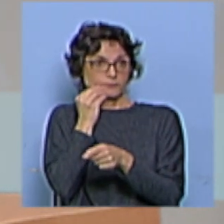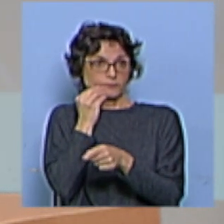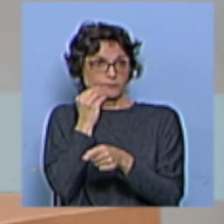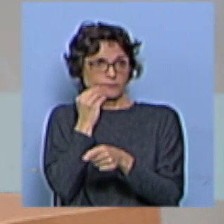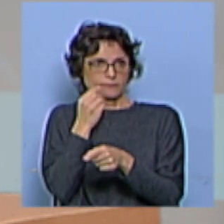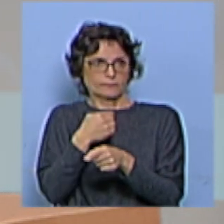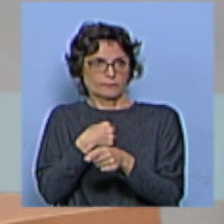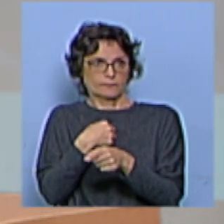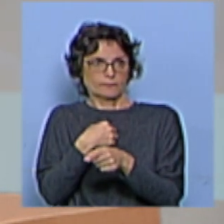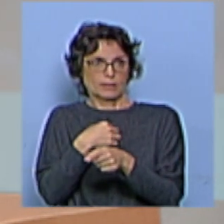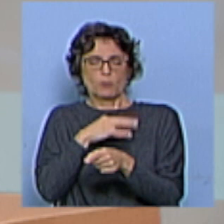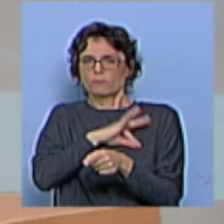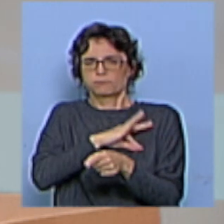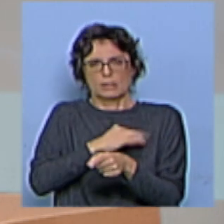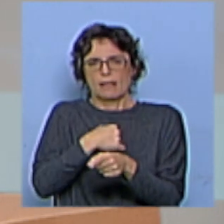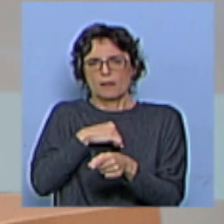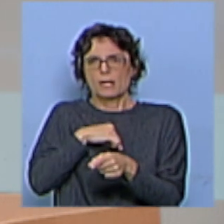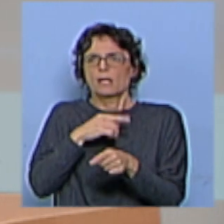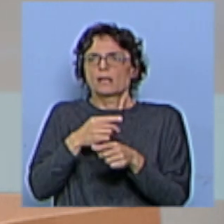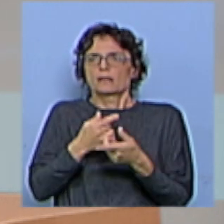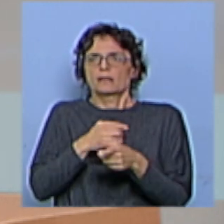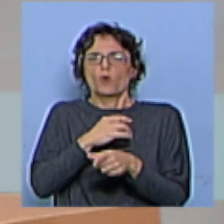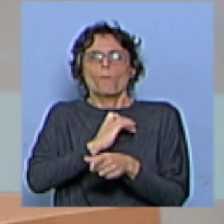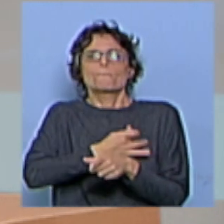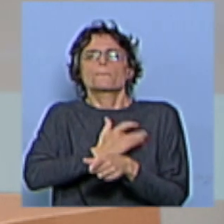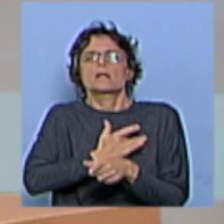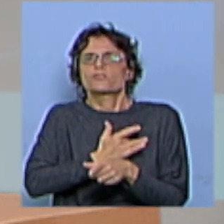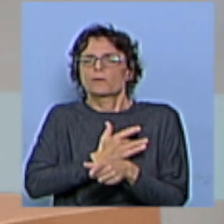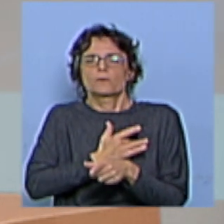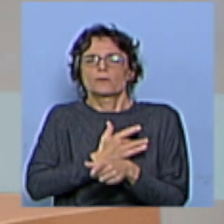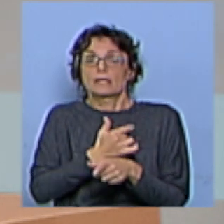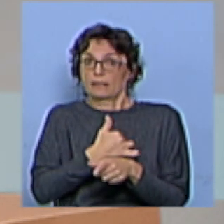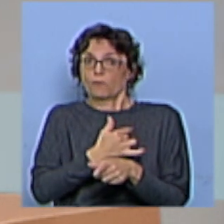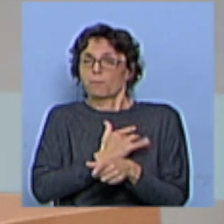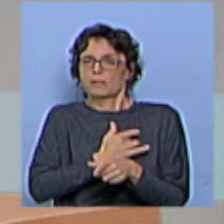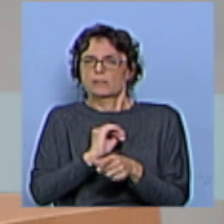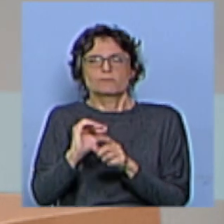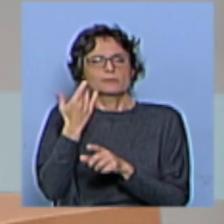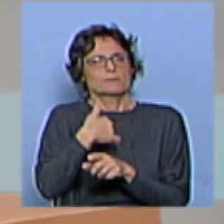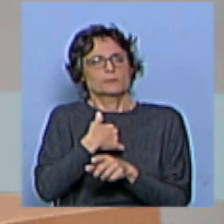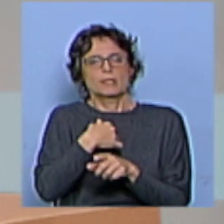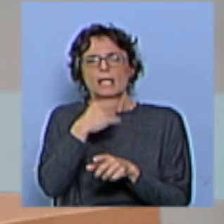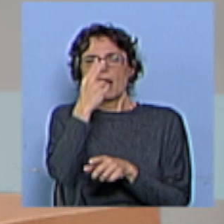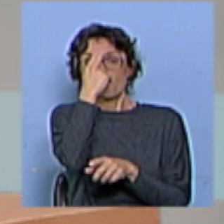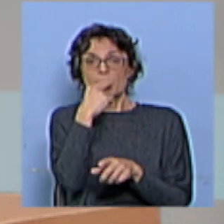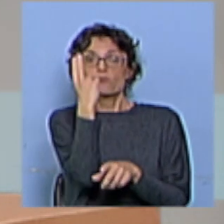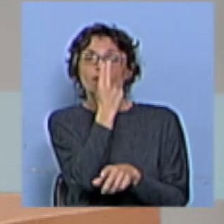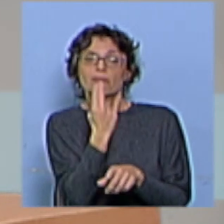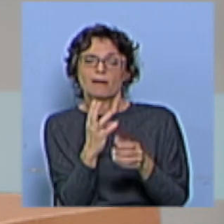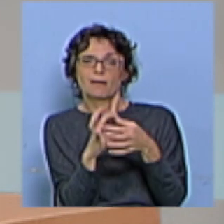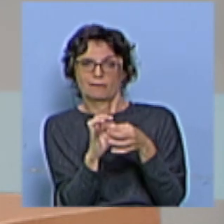pessoal e profissional, nasceu pela minha paixão, antes de mais, pela história da arte e pela história da arte portuguesa e pela